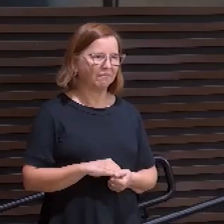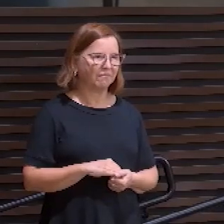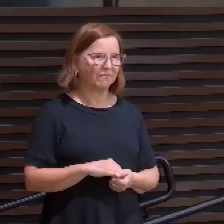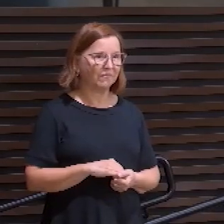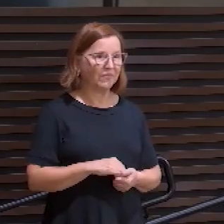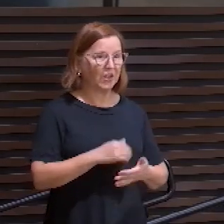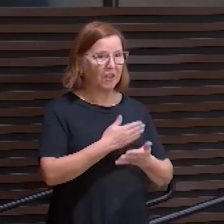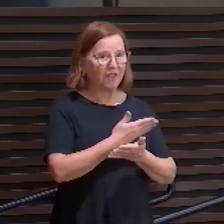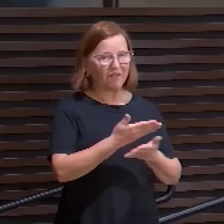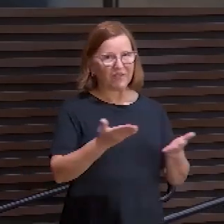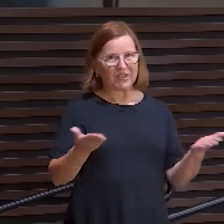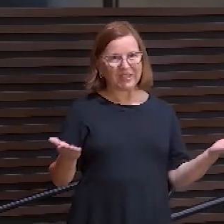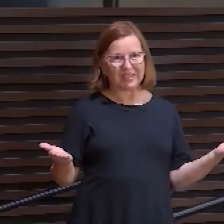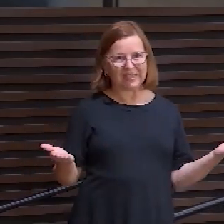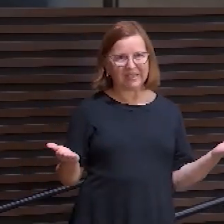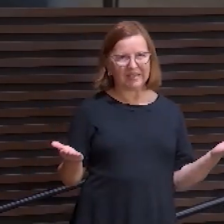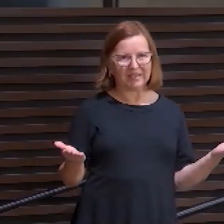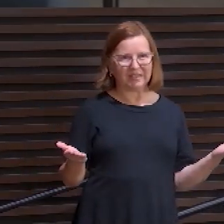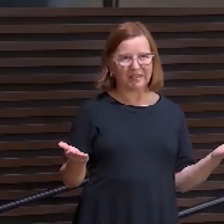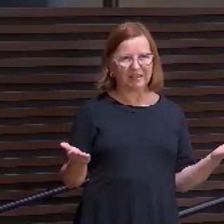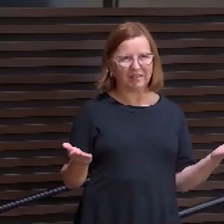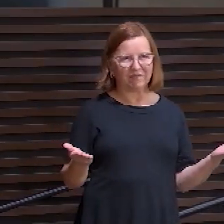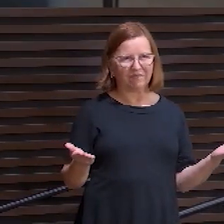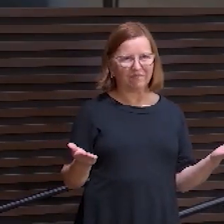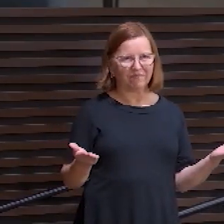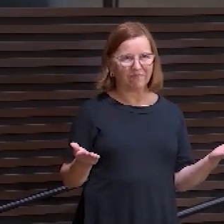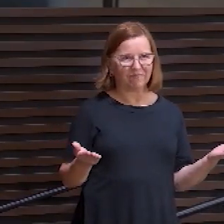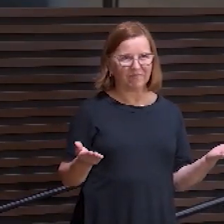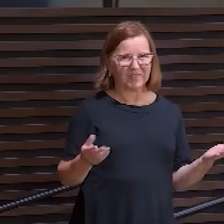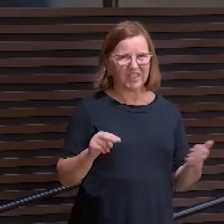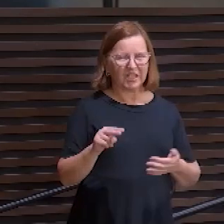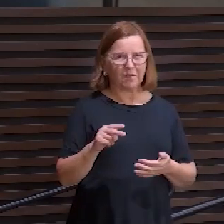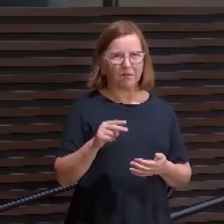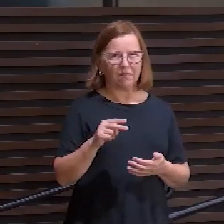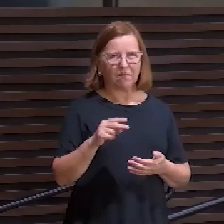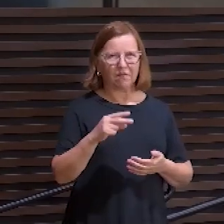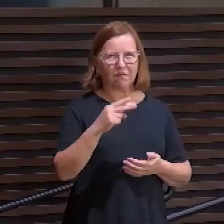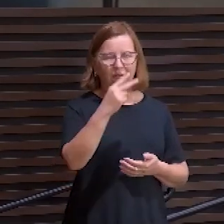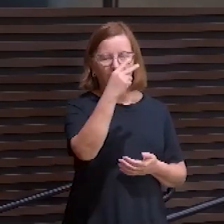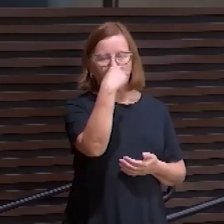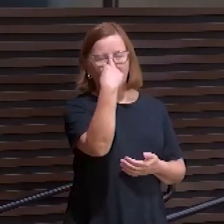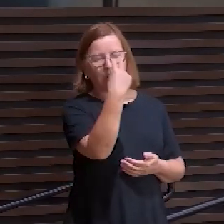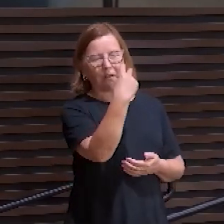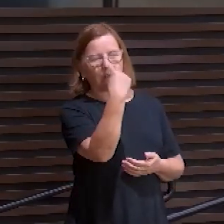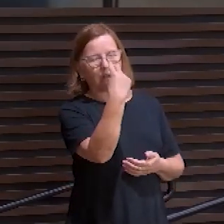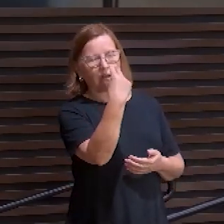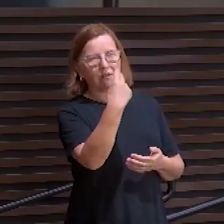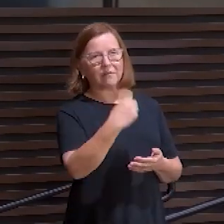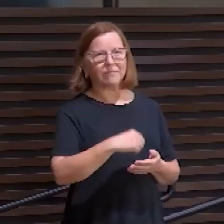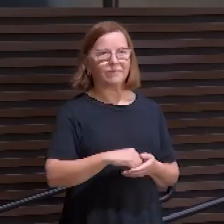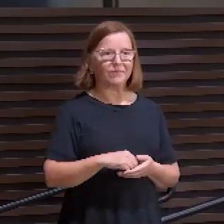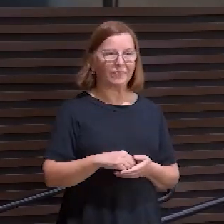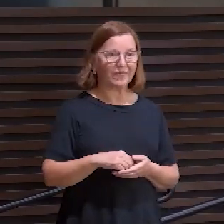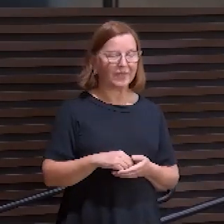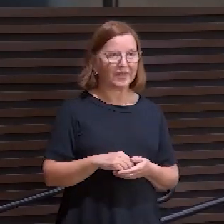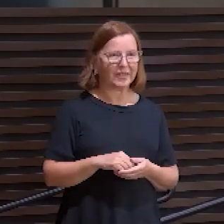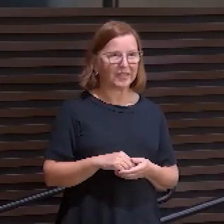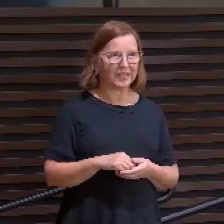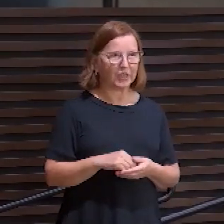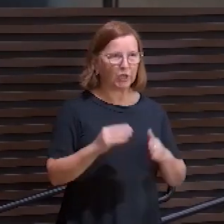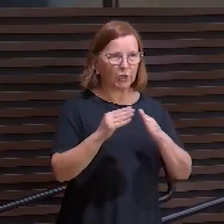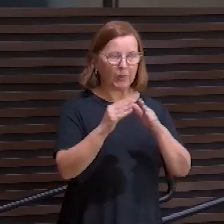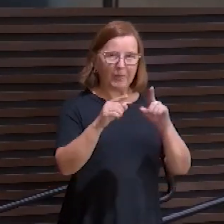Vocês ficaram como que hipnotizados. É uma igreja que está há mais